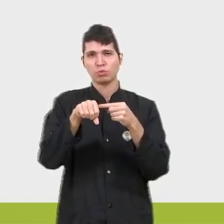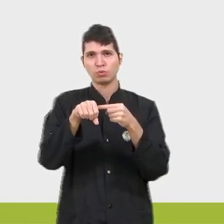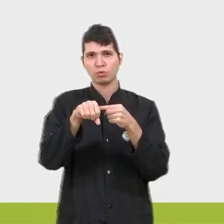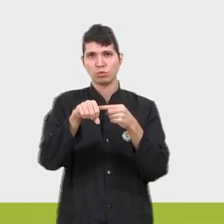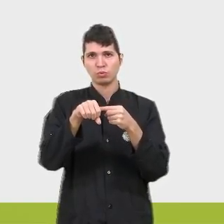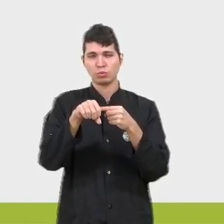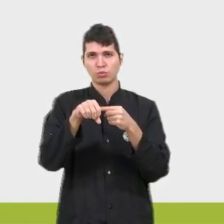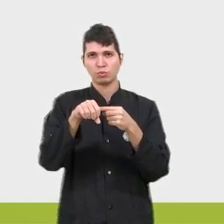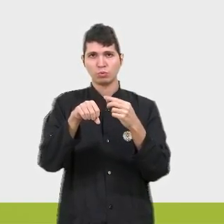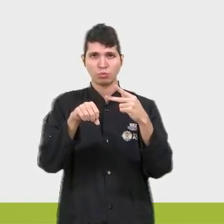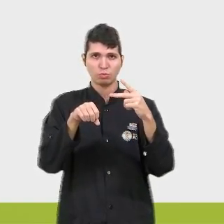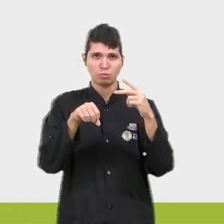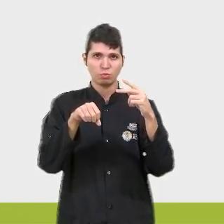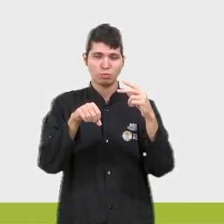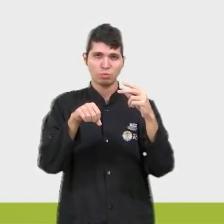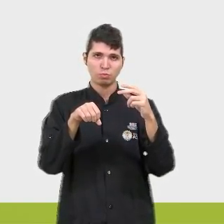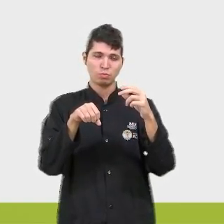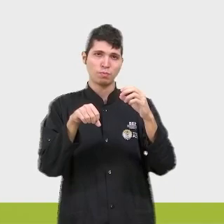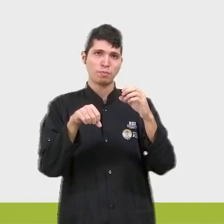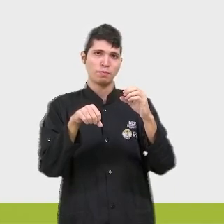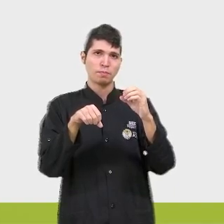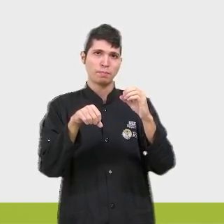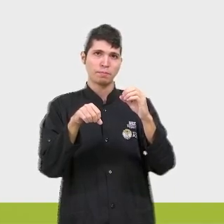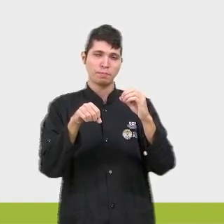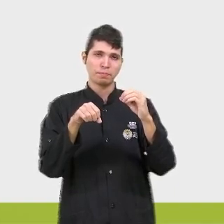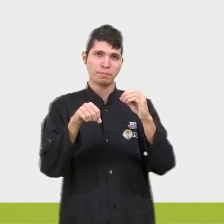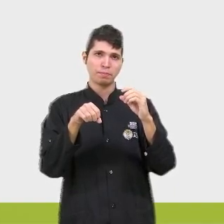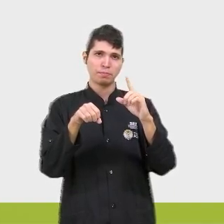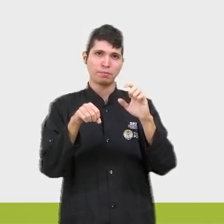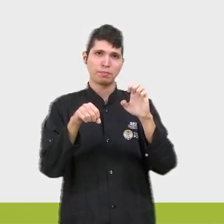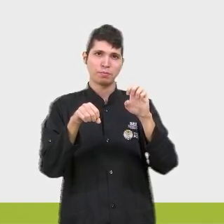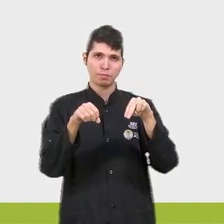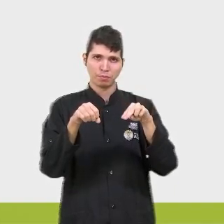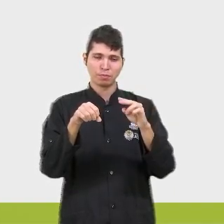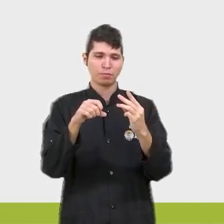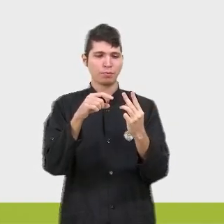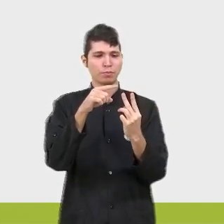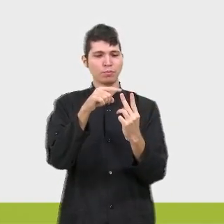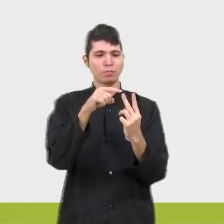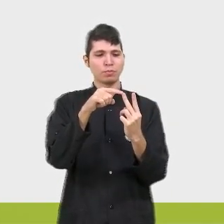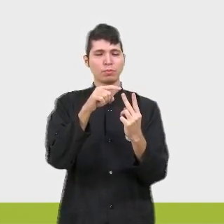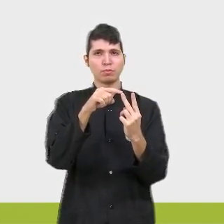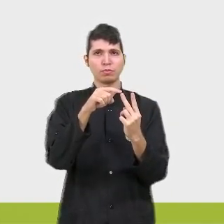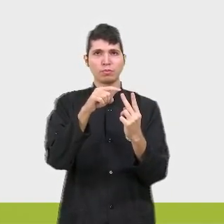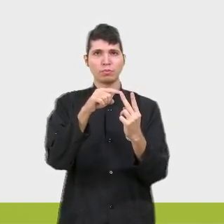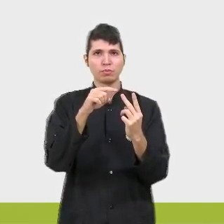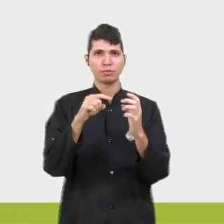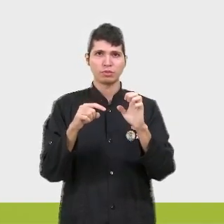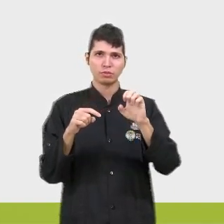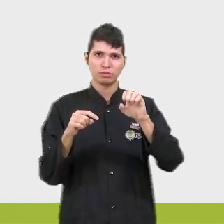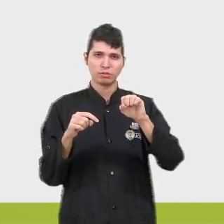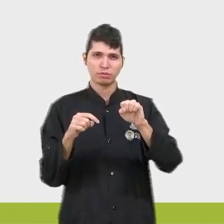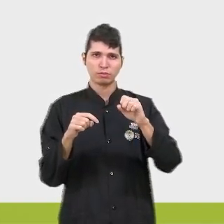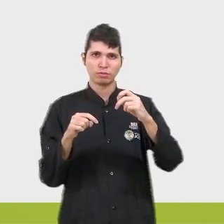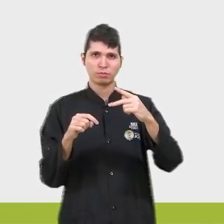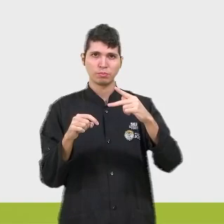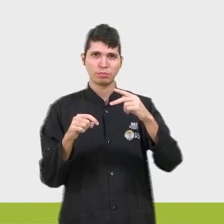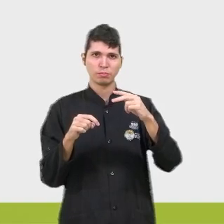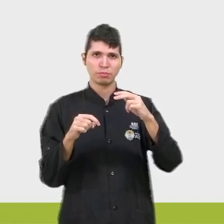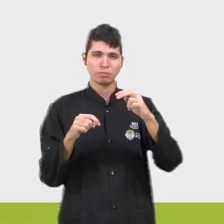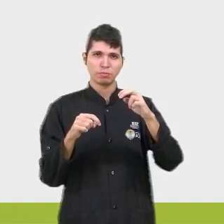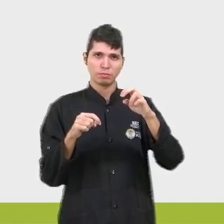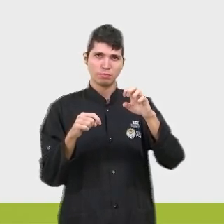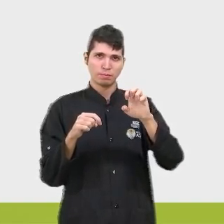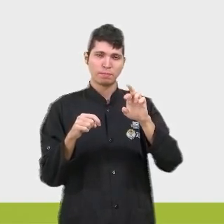polínico, e os dois primeiros, eles são um núcleo espermático e outro o núcleo que